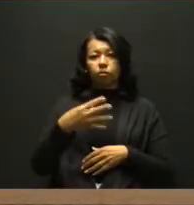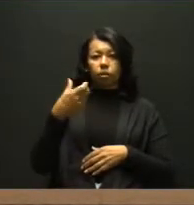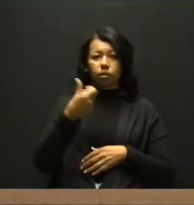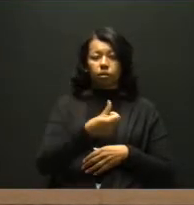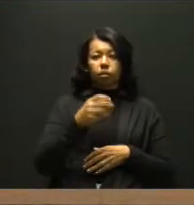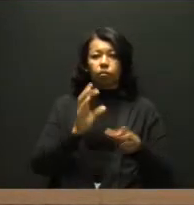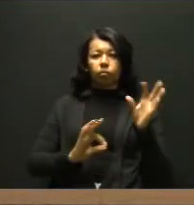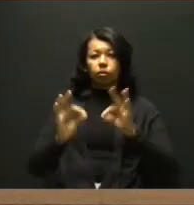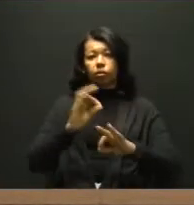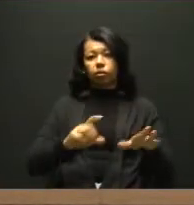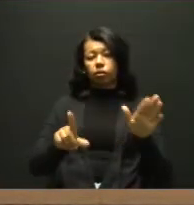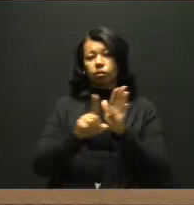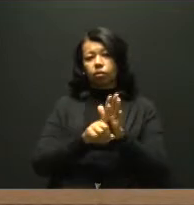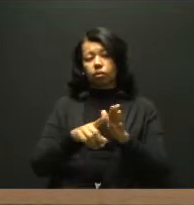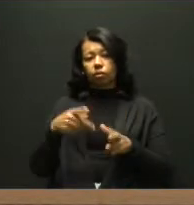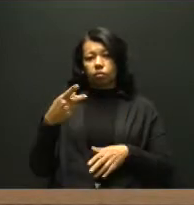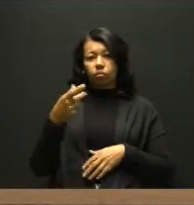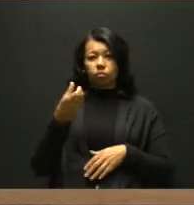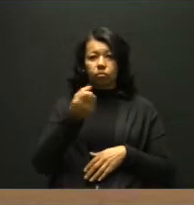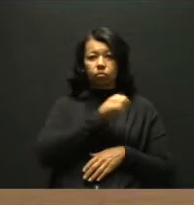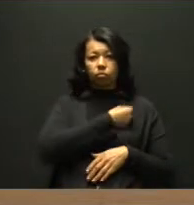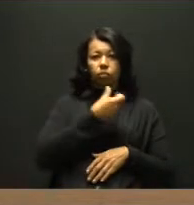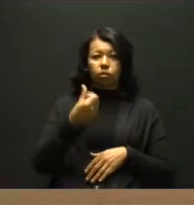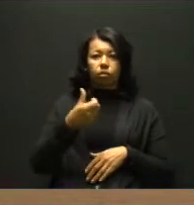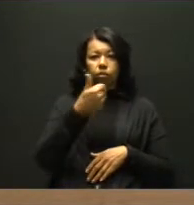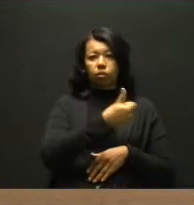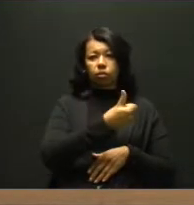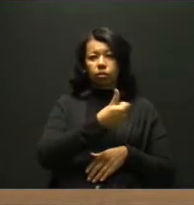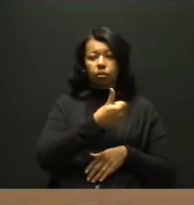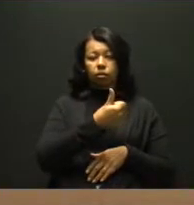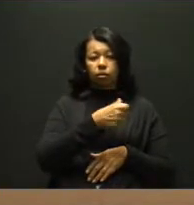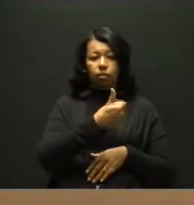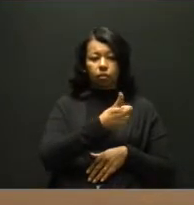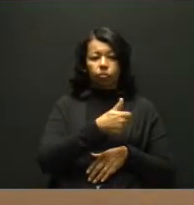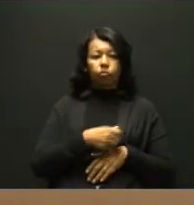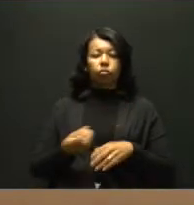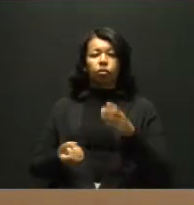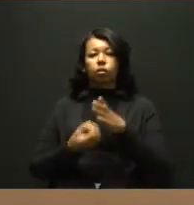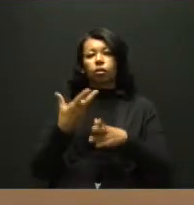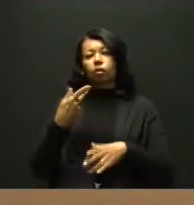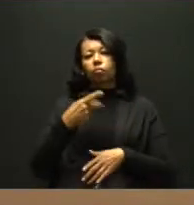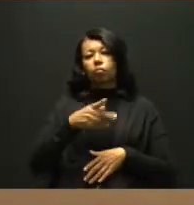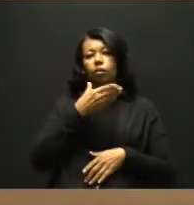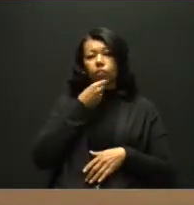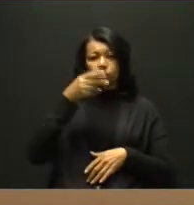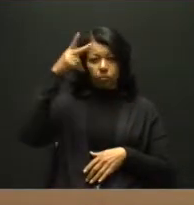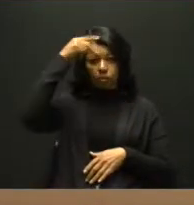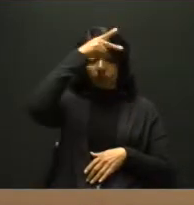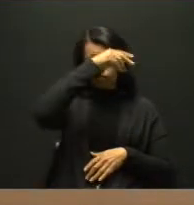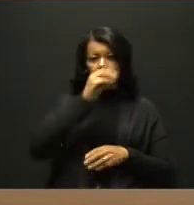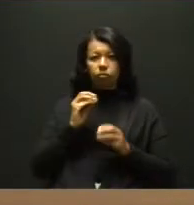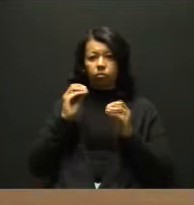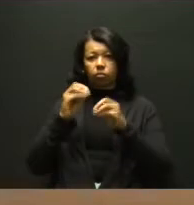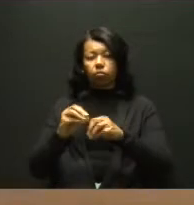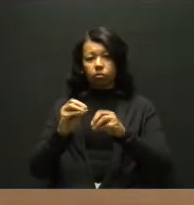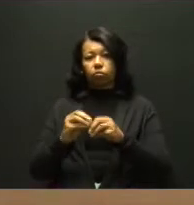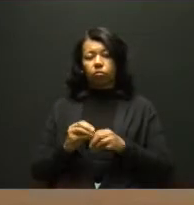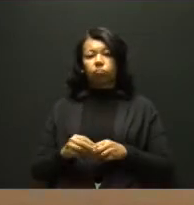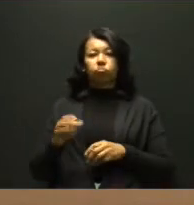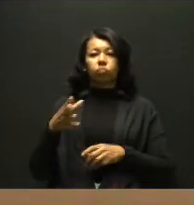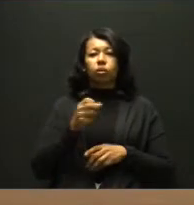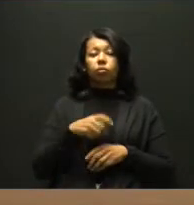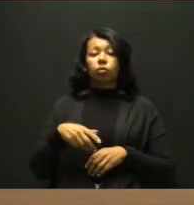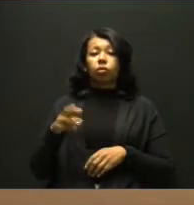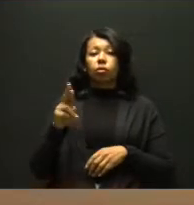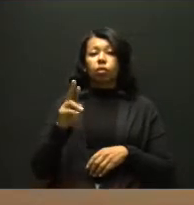projeto de lei complementar número 61 bar 2017 de autoria do prefeito municipal institui o programa de recuperação fiscal